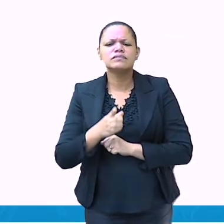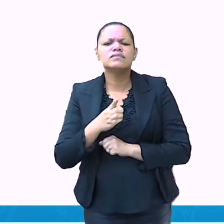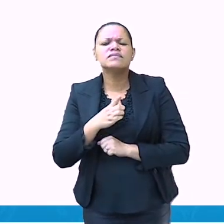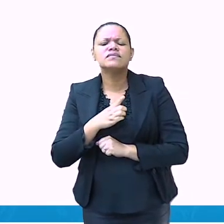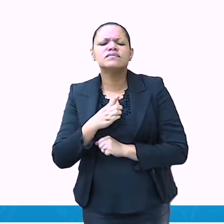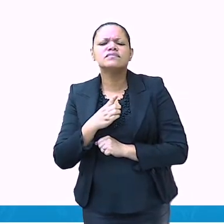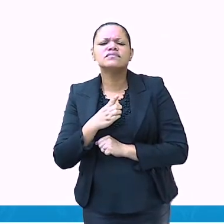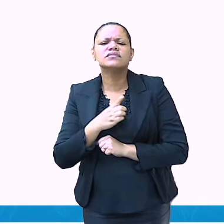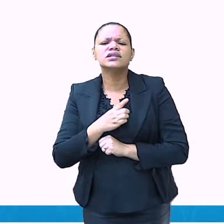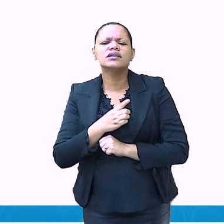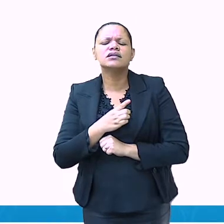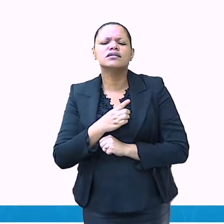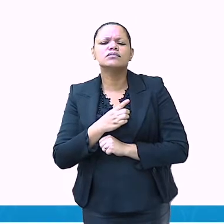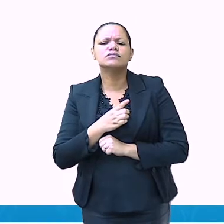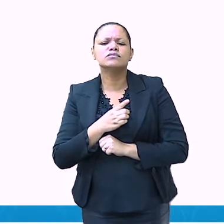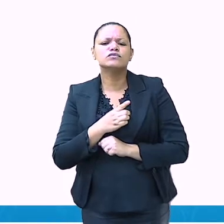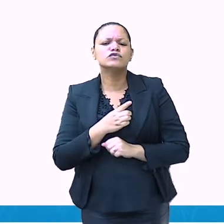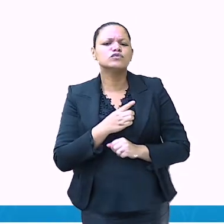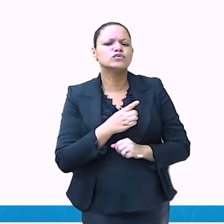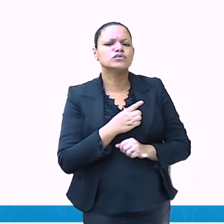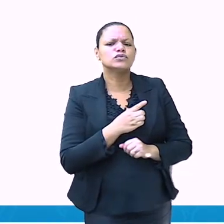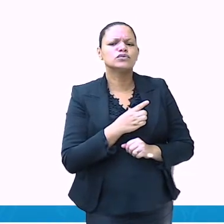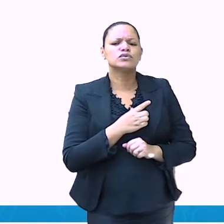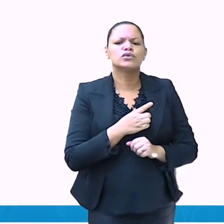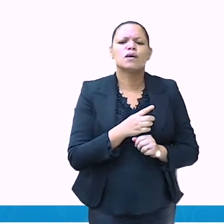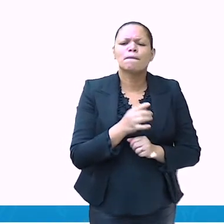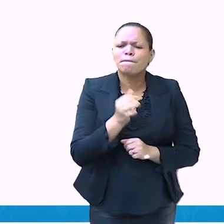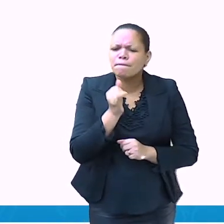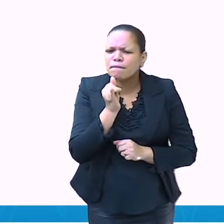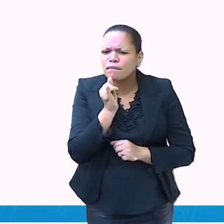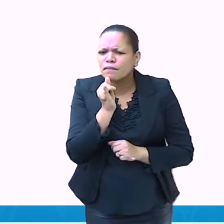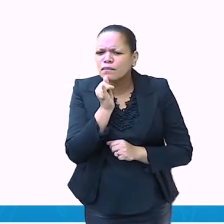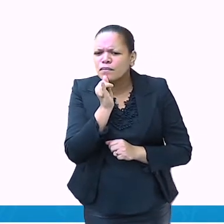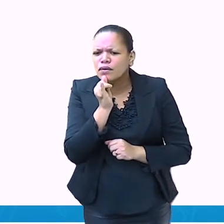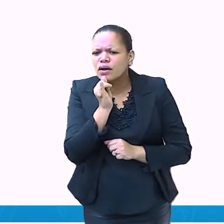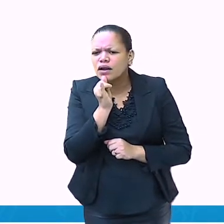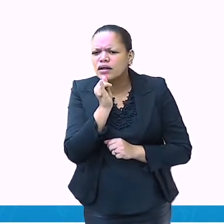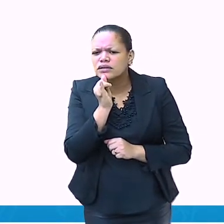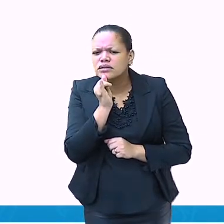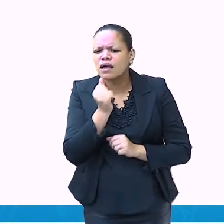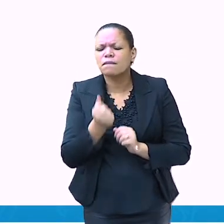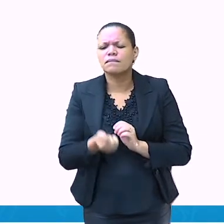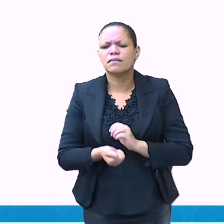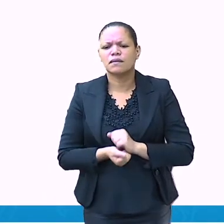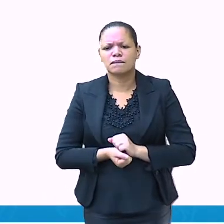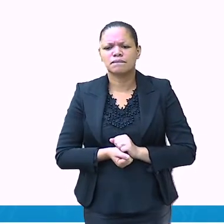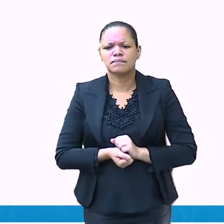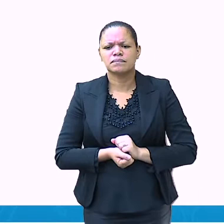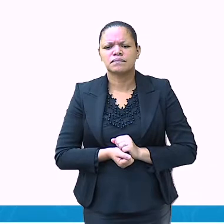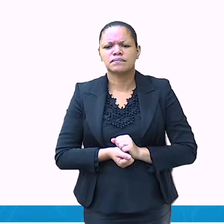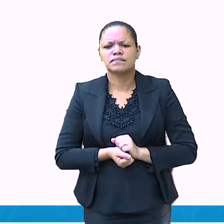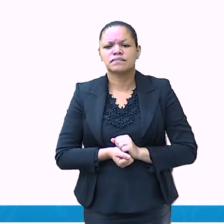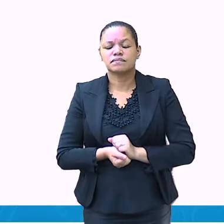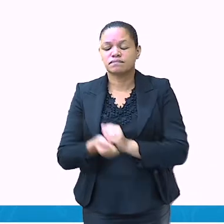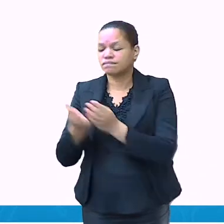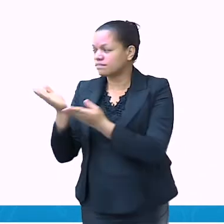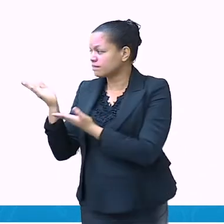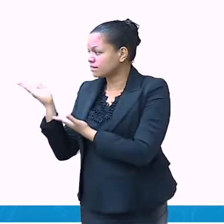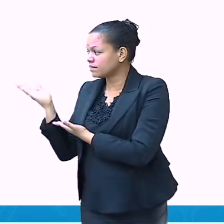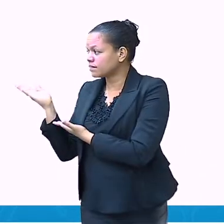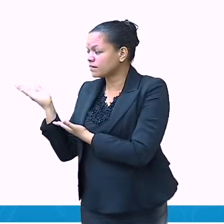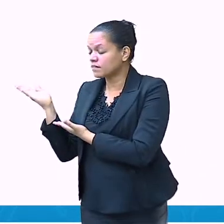was not. It wasn't. It wasn't. Ok? Essas são as